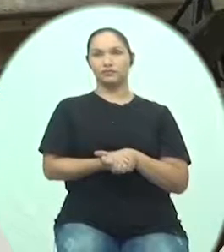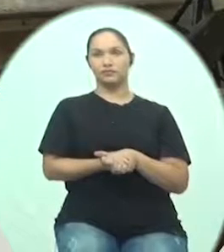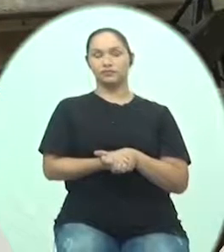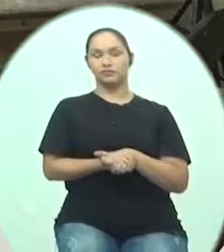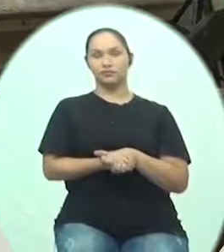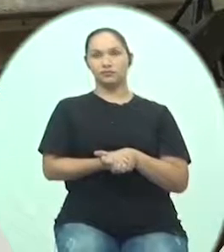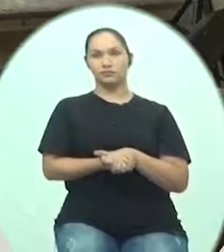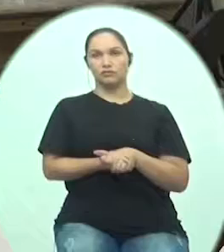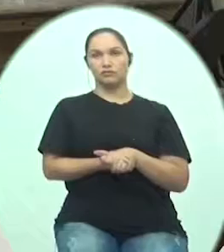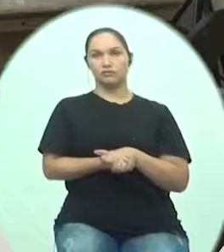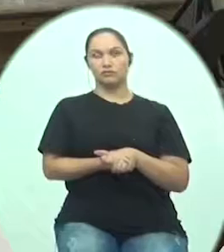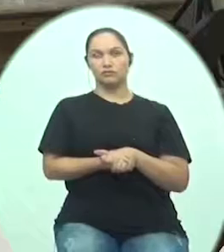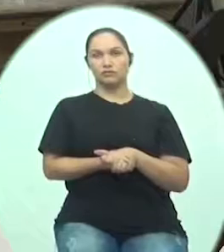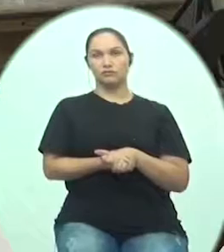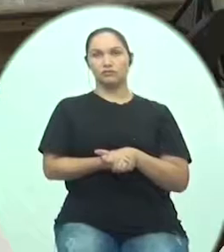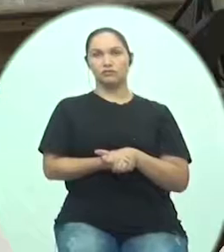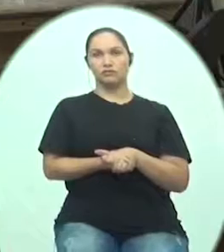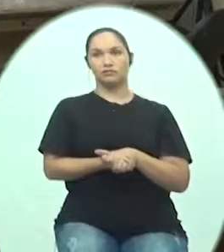só um